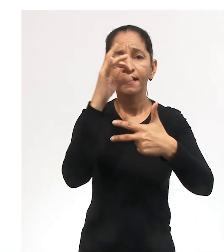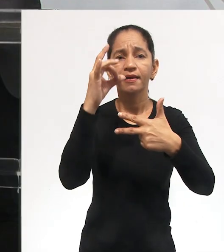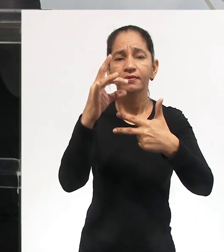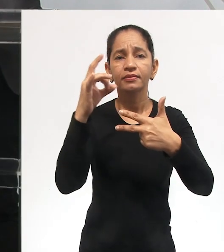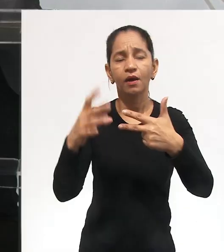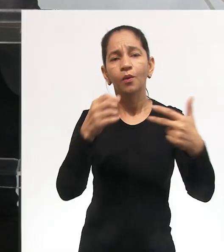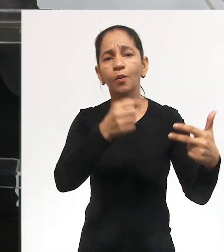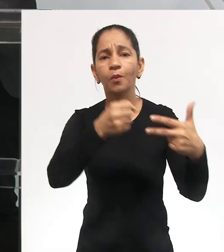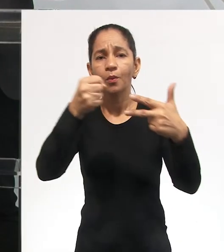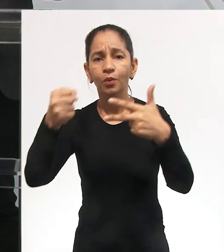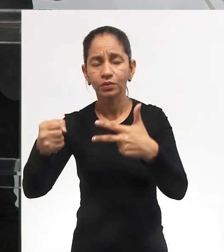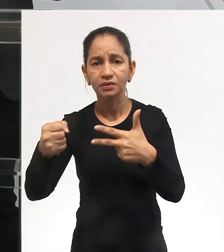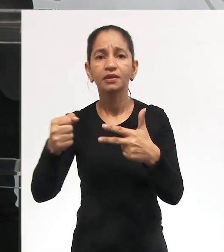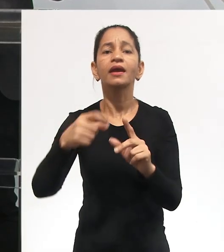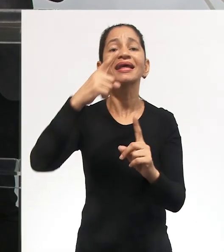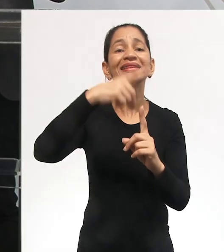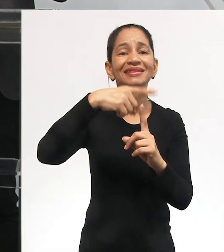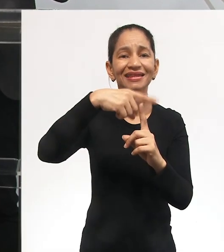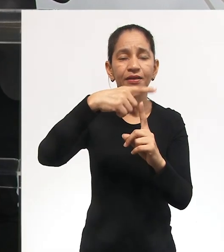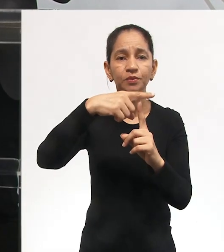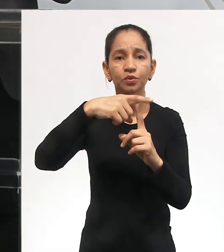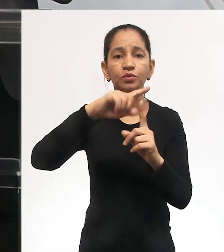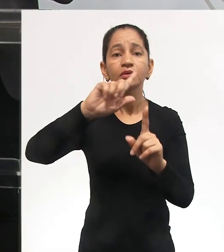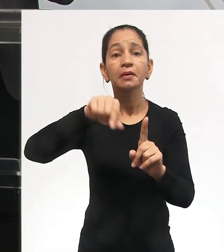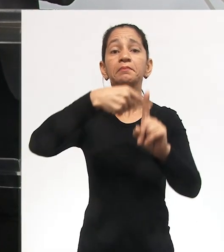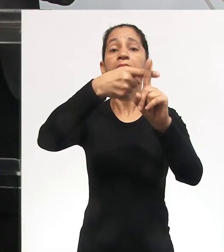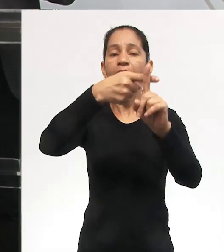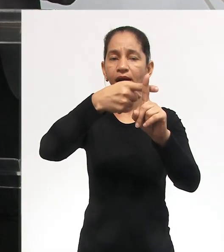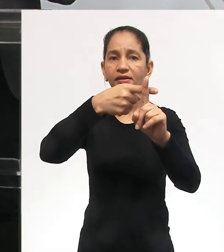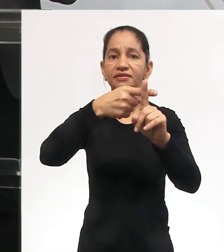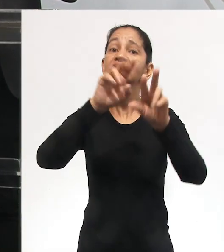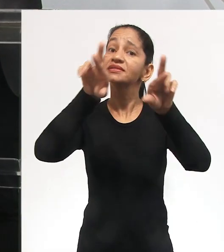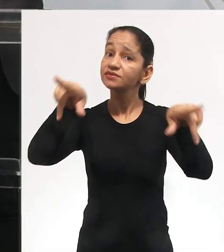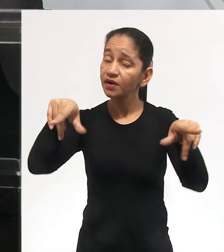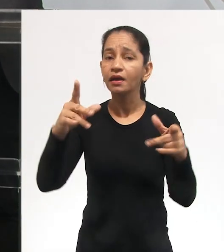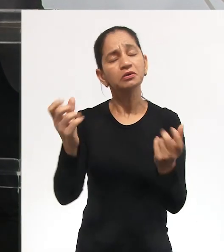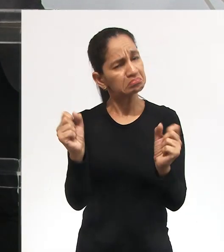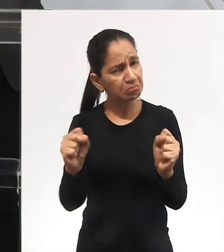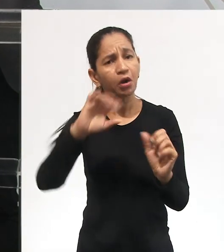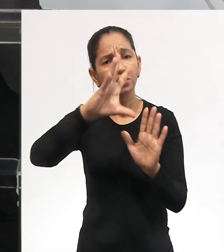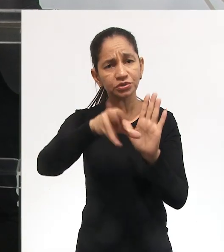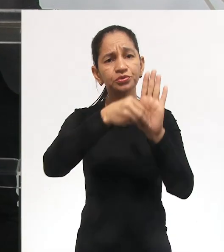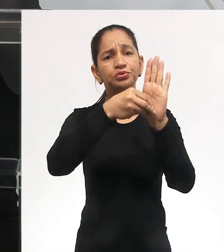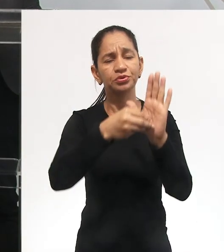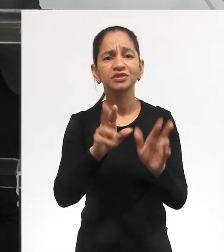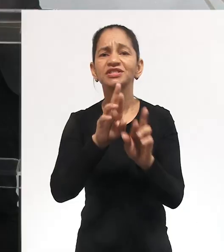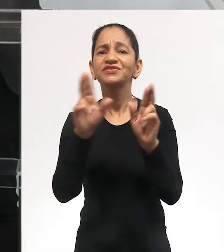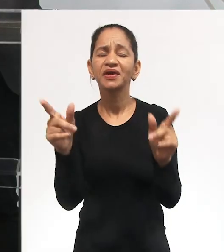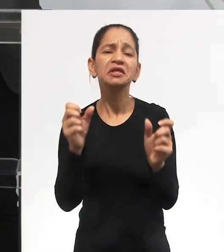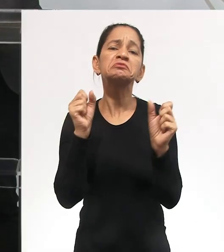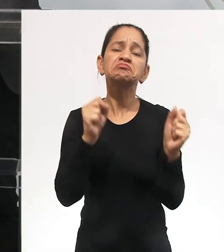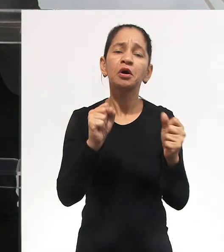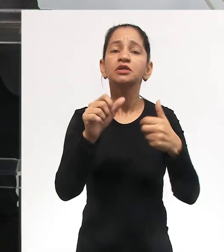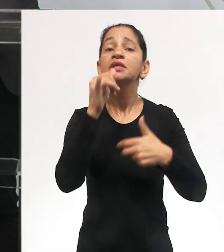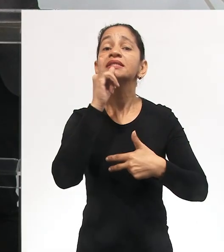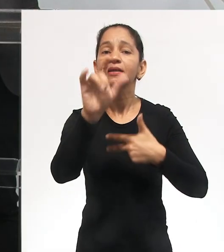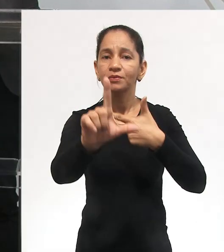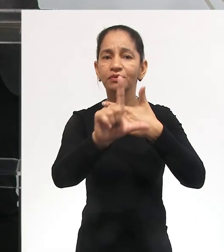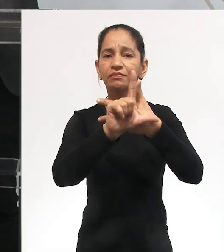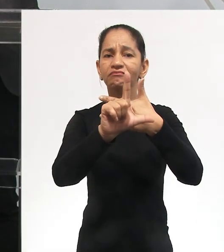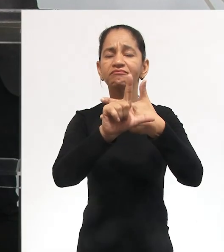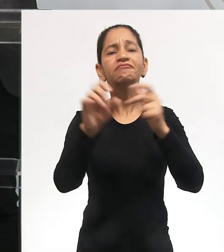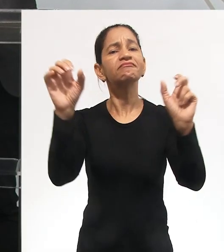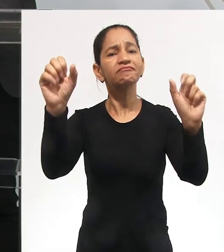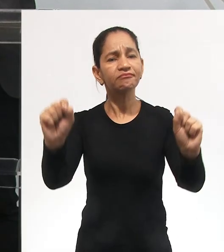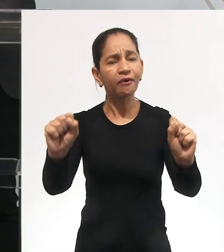né, além de sua função típica, existe também o papel da função atípica. Né? Então é como se o legislativo pudesse, né, atuar